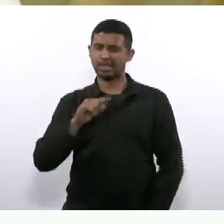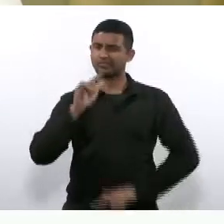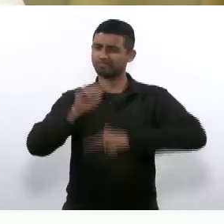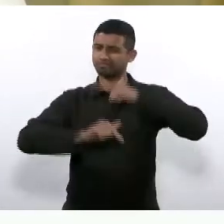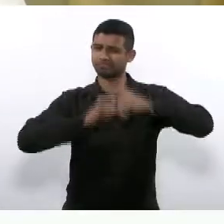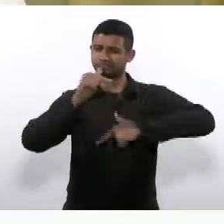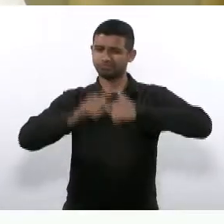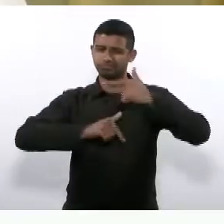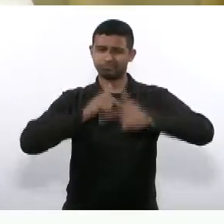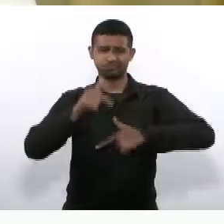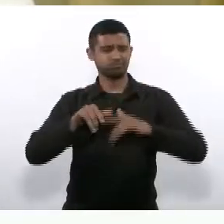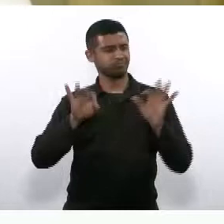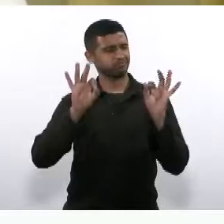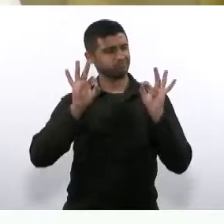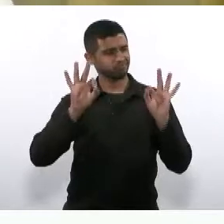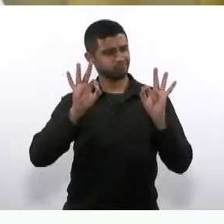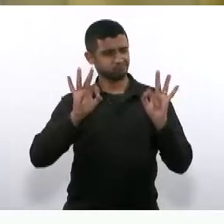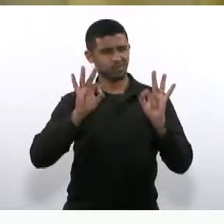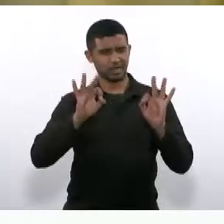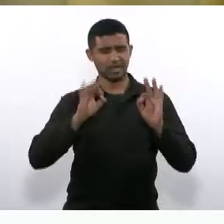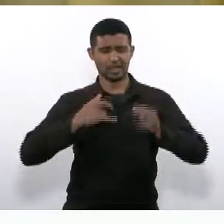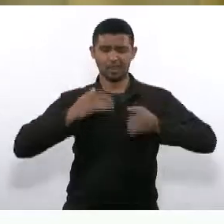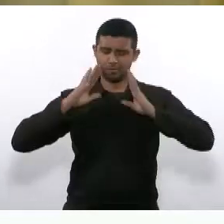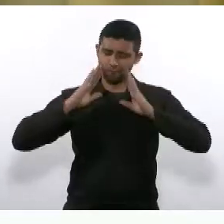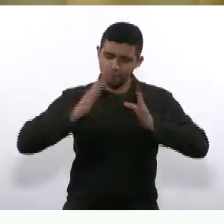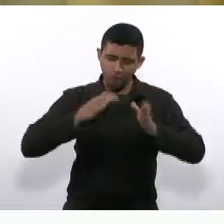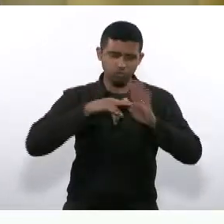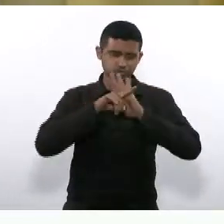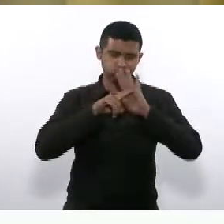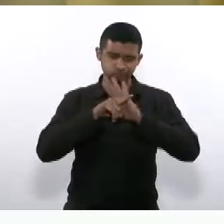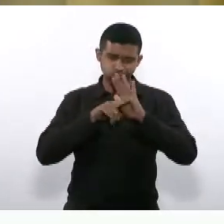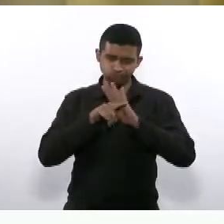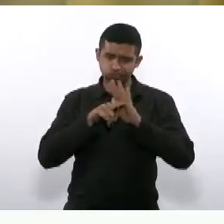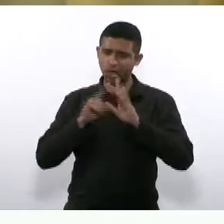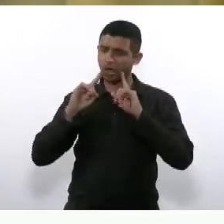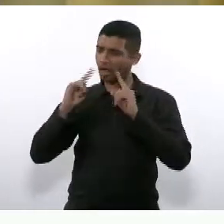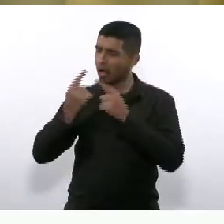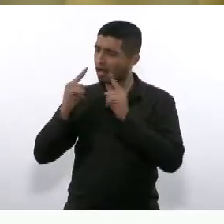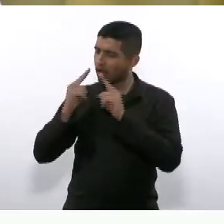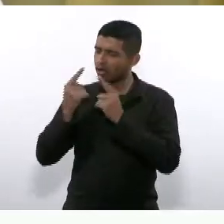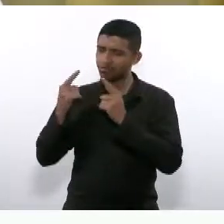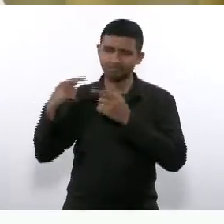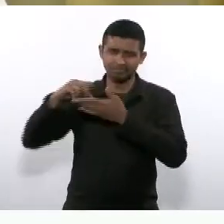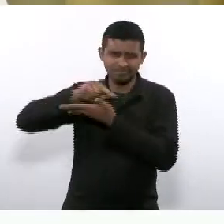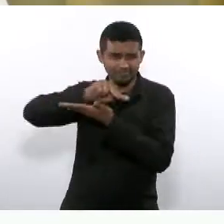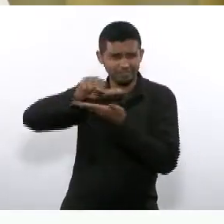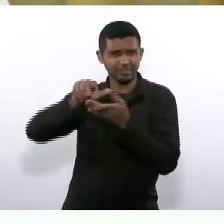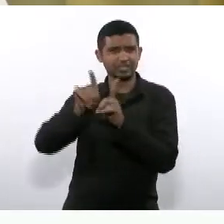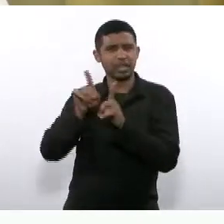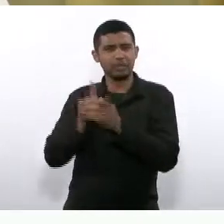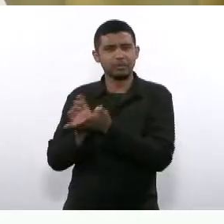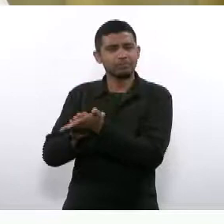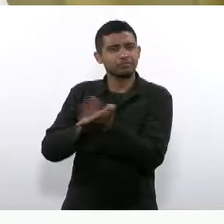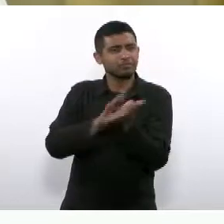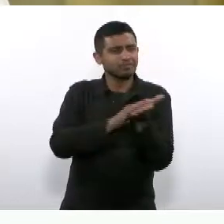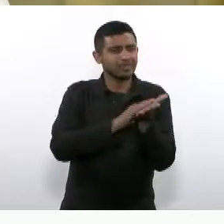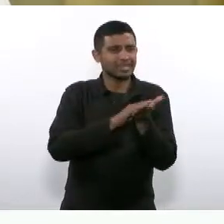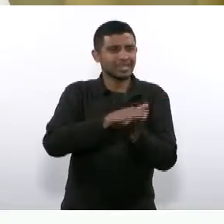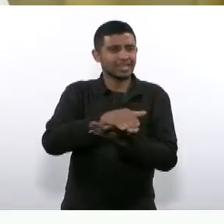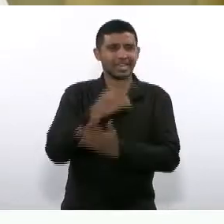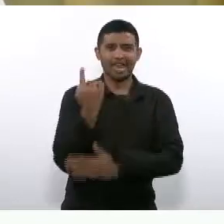de sistematização intenso em cima de todas as audiências, e parabenizar a participação de todas